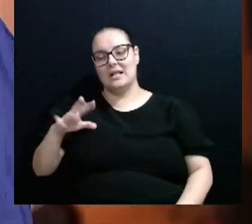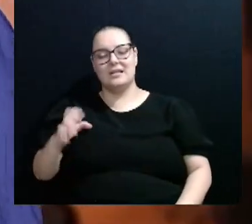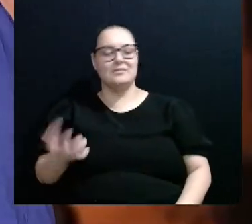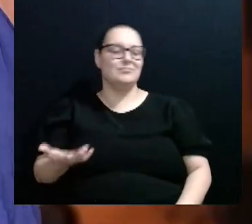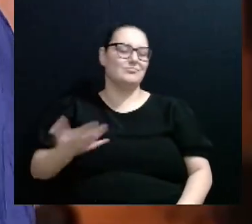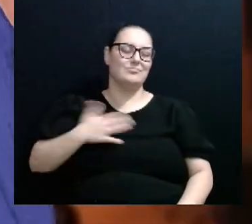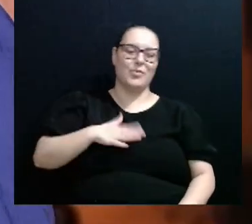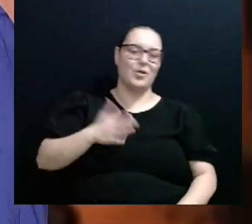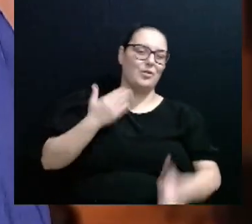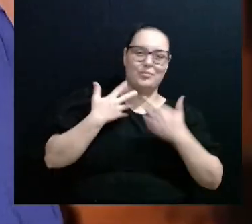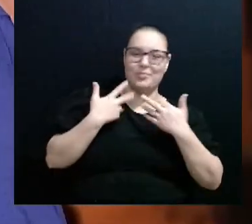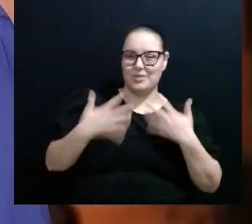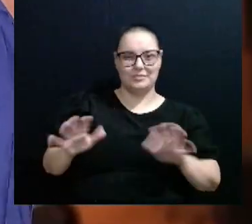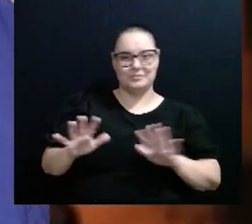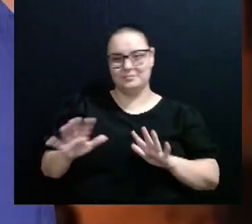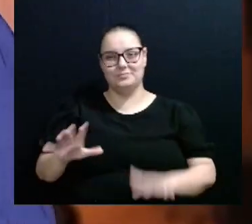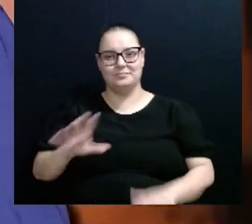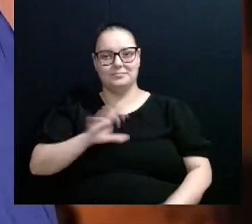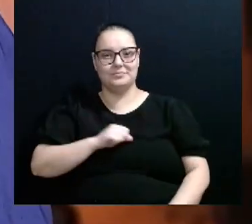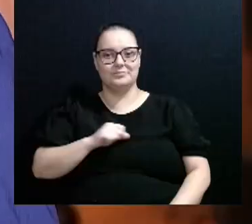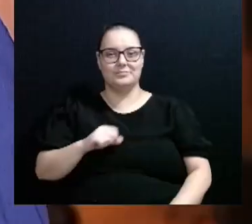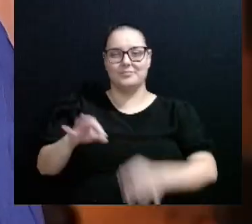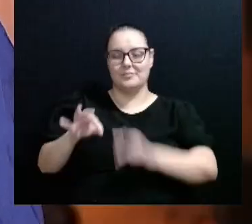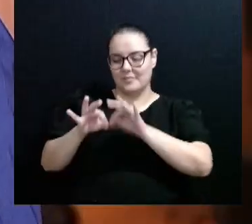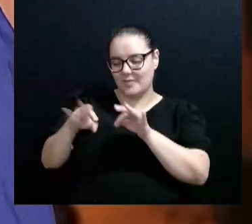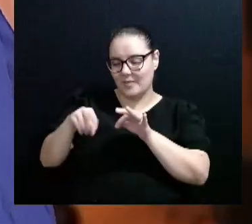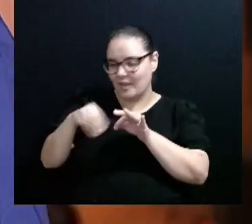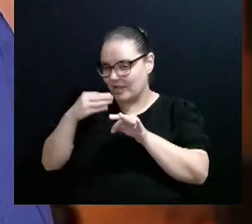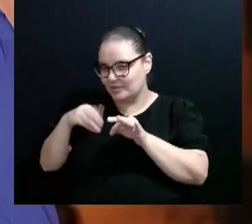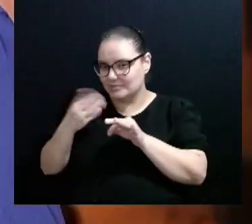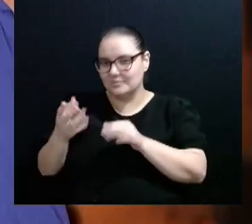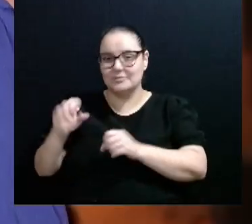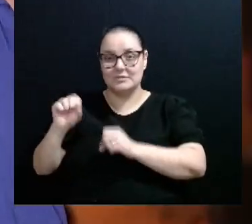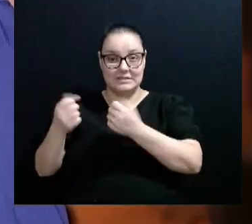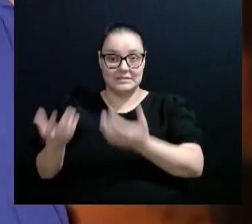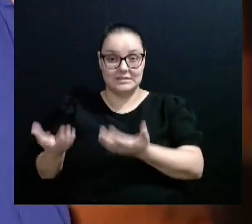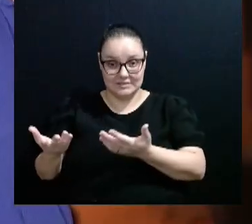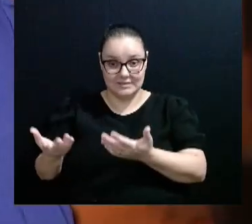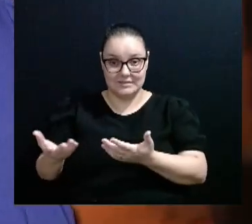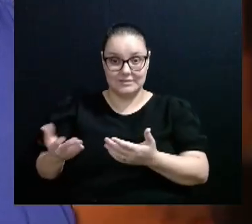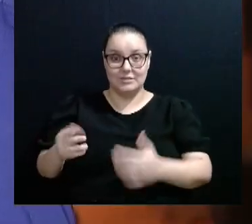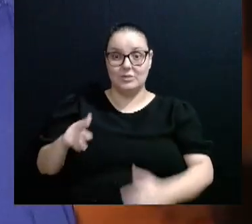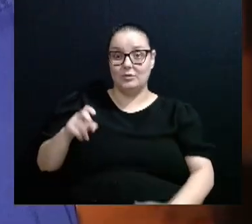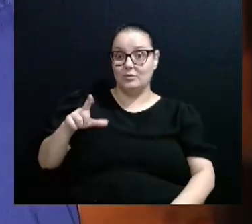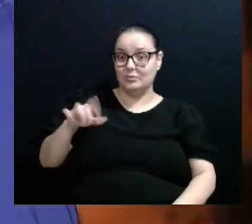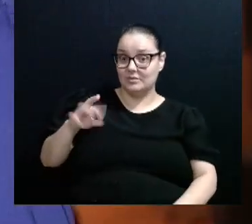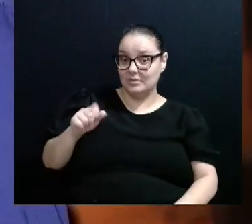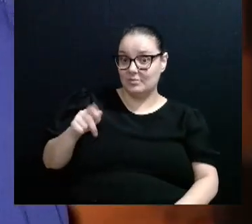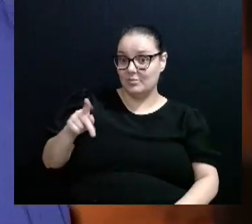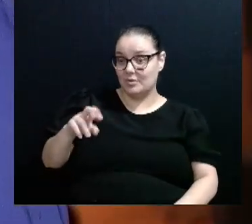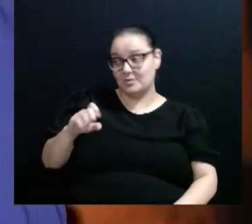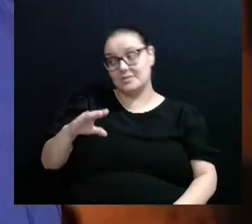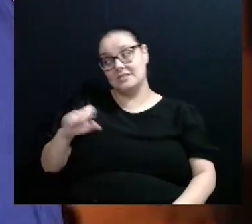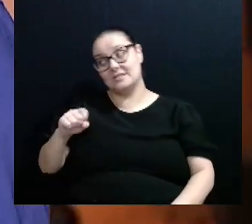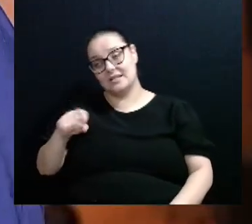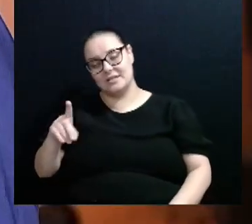mais os pacotinhos, né? Os industrializados, os ultraprocessados. E aí, ao longo de um dia, do primeiro dia